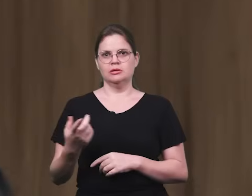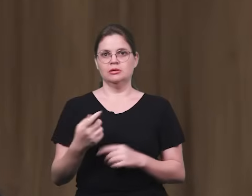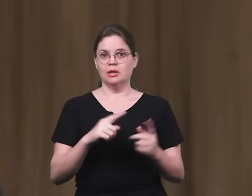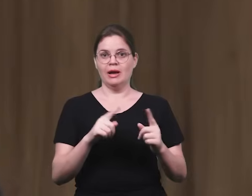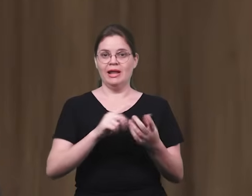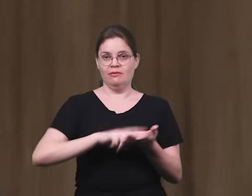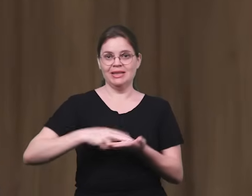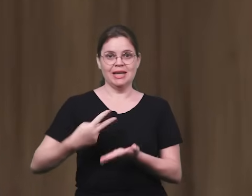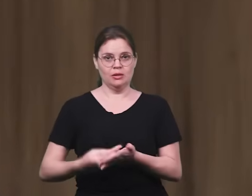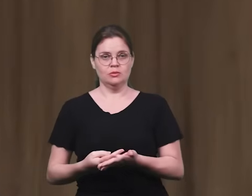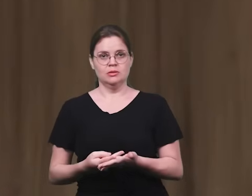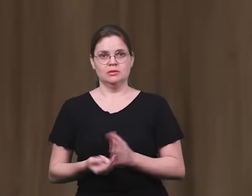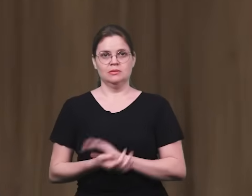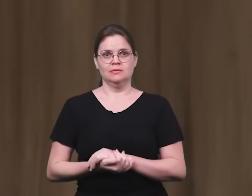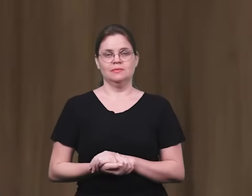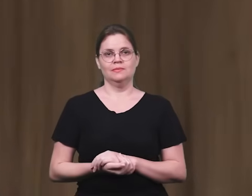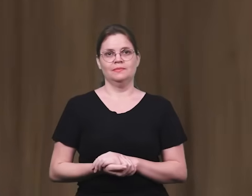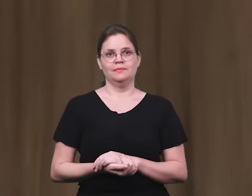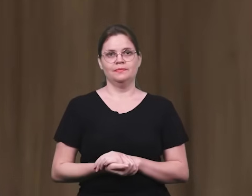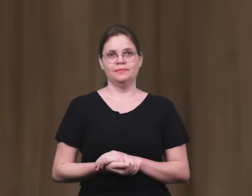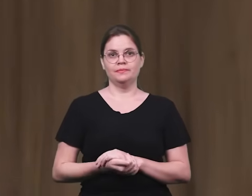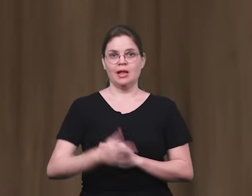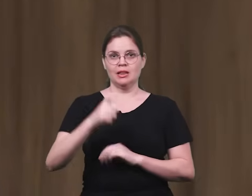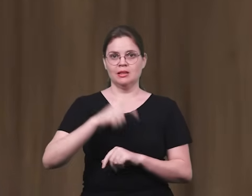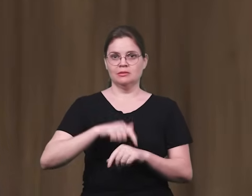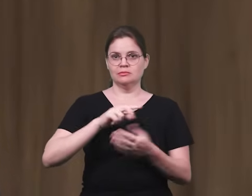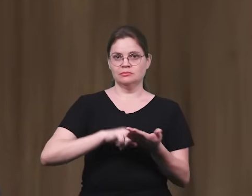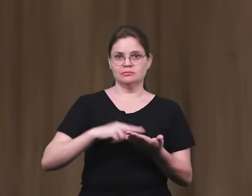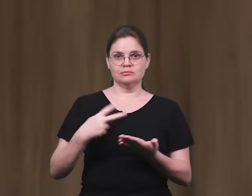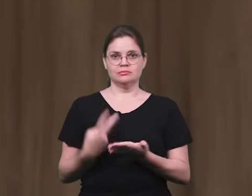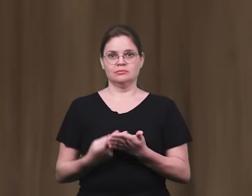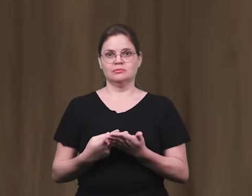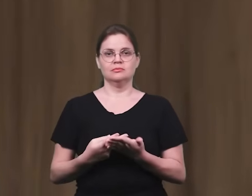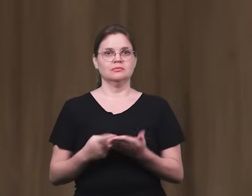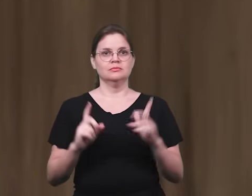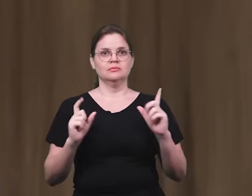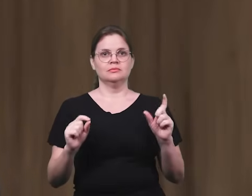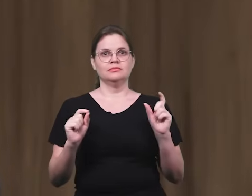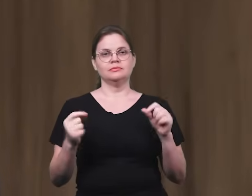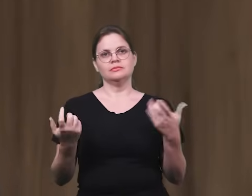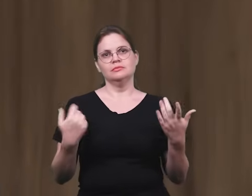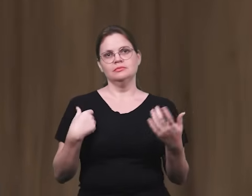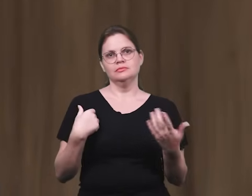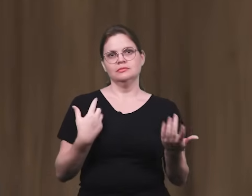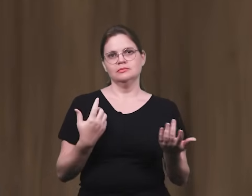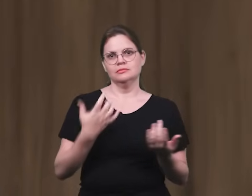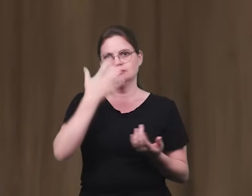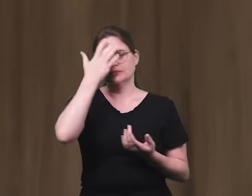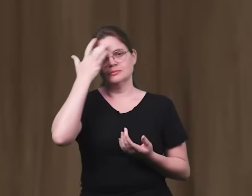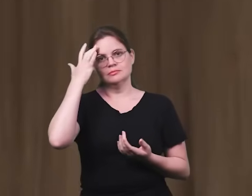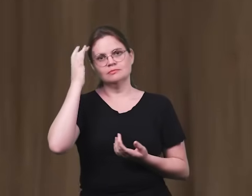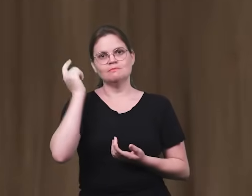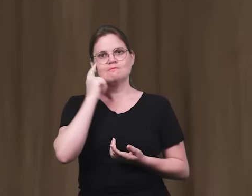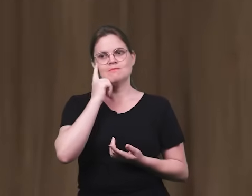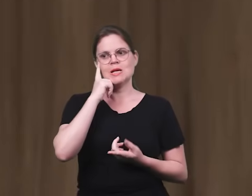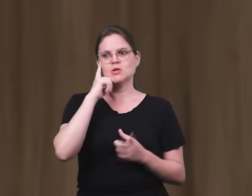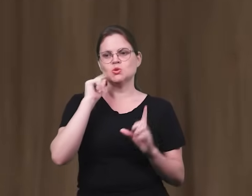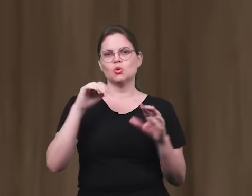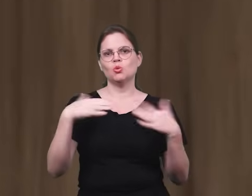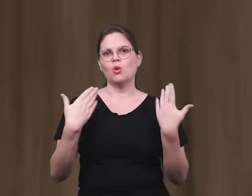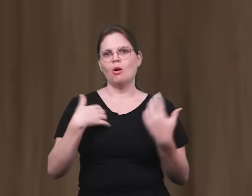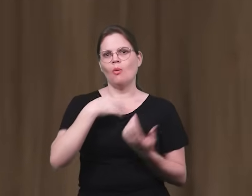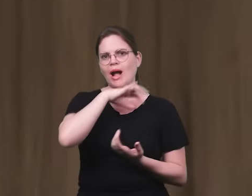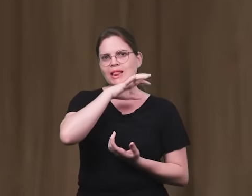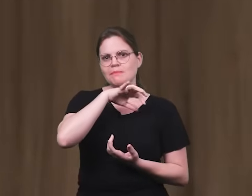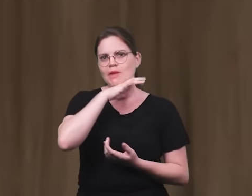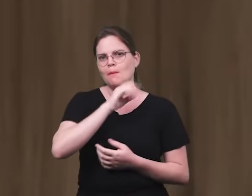foi traduzida, né? E ao ser traduzida, o tradutor encontrou um animal que mais se aproximasse